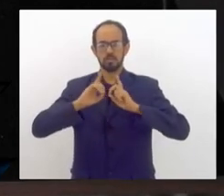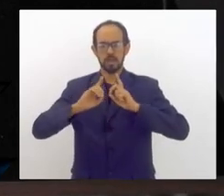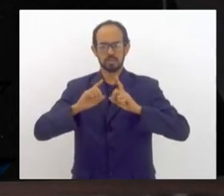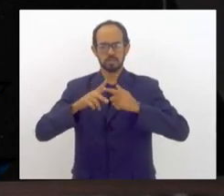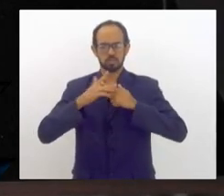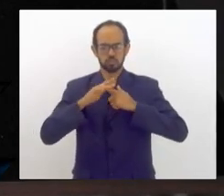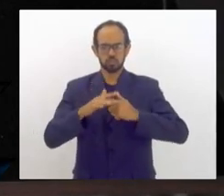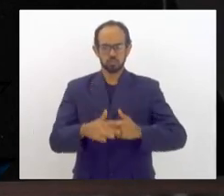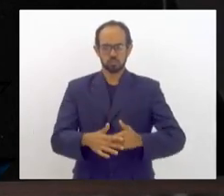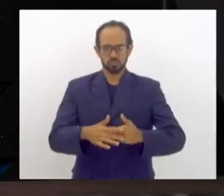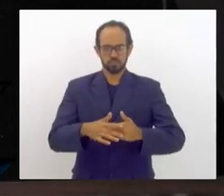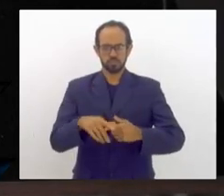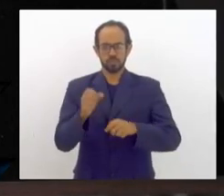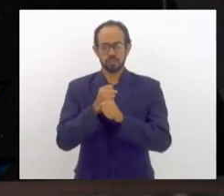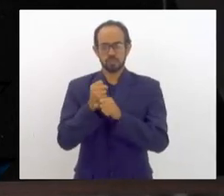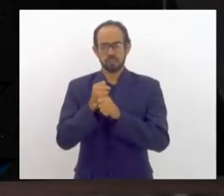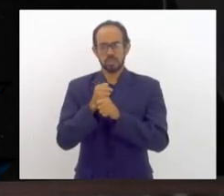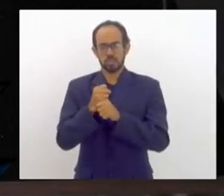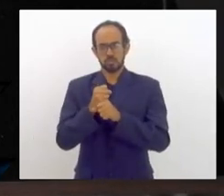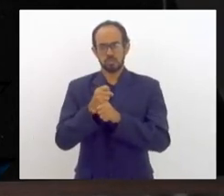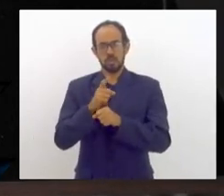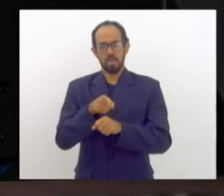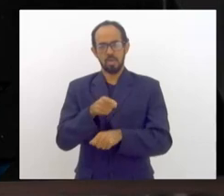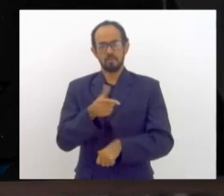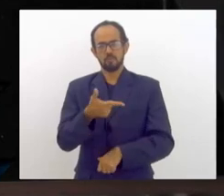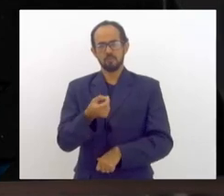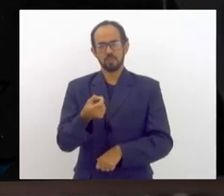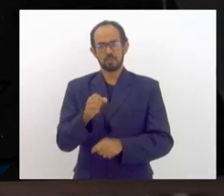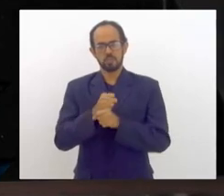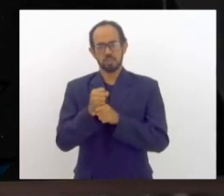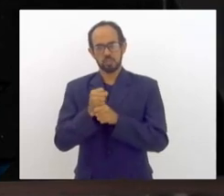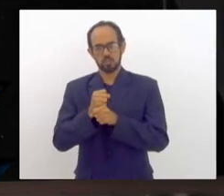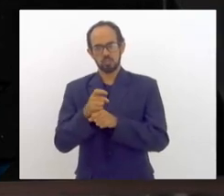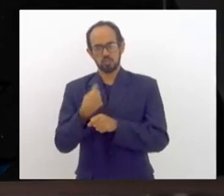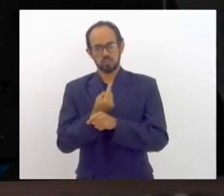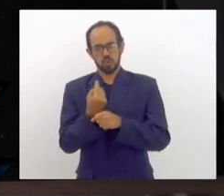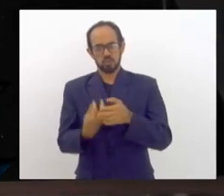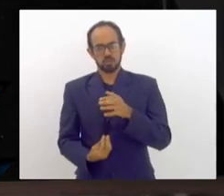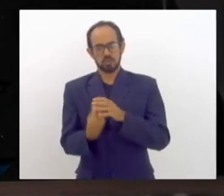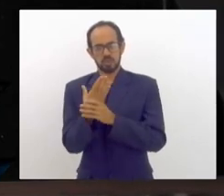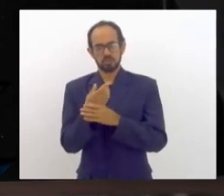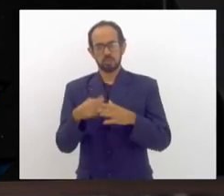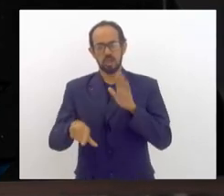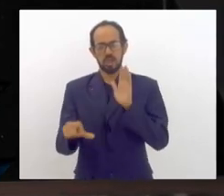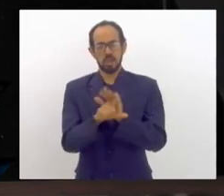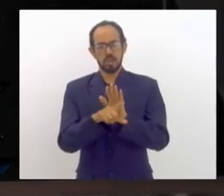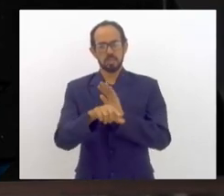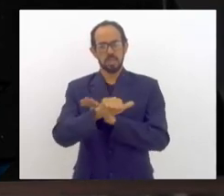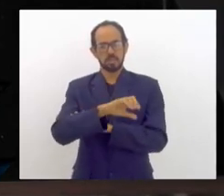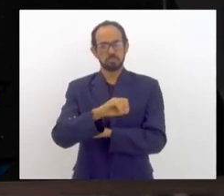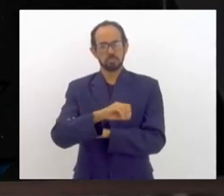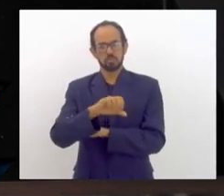reparação. Esse ano faz 20 anos que nós instituímos a Lei 10.639, que depois